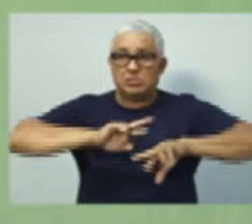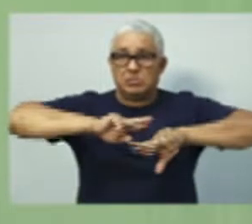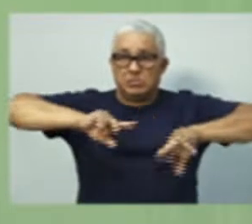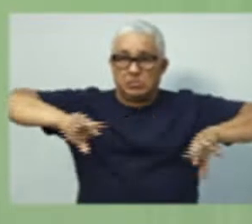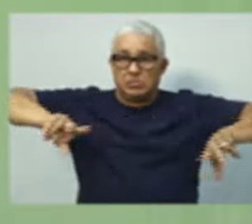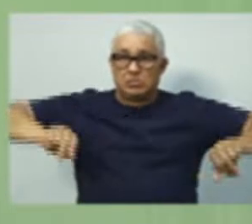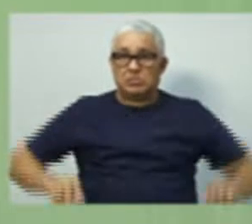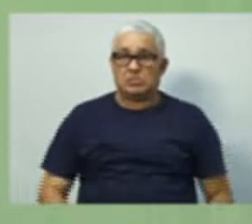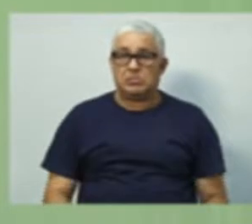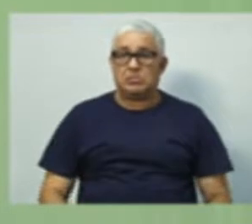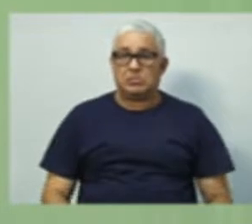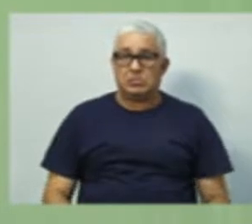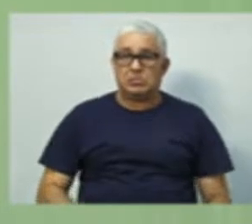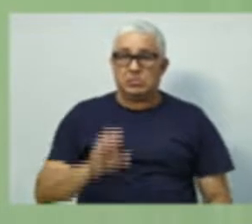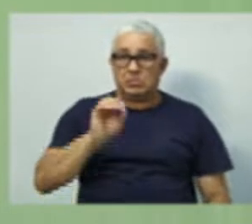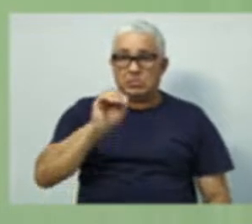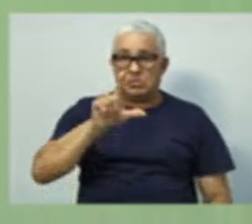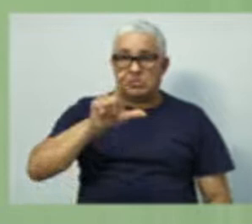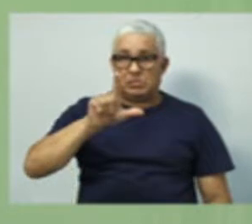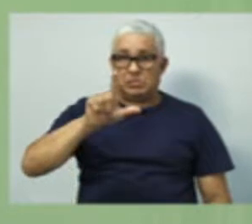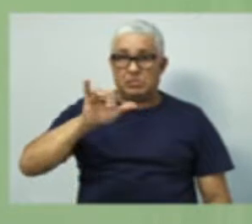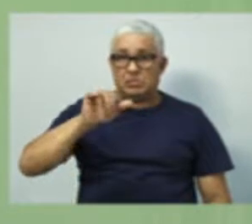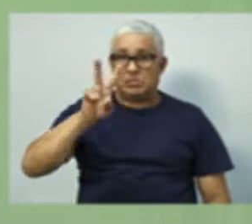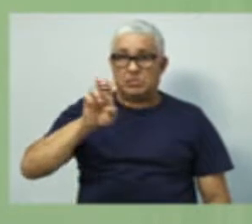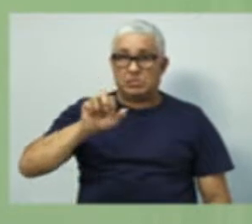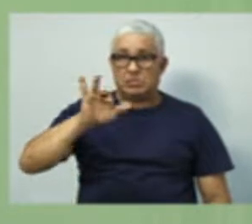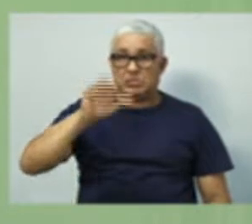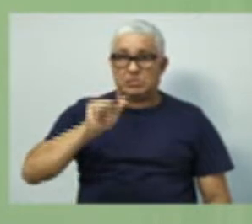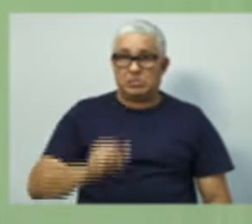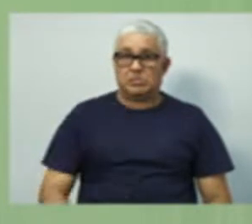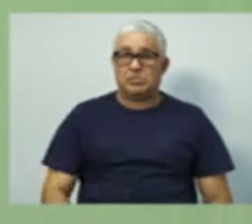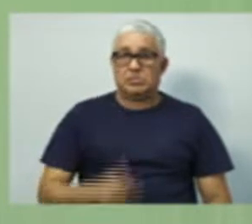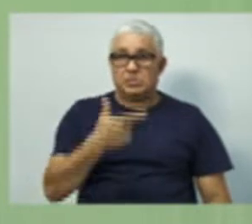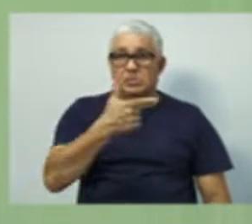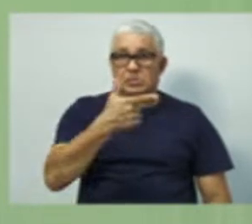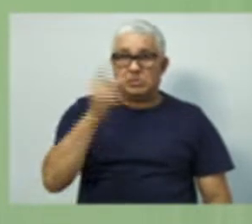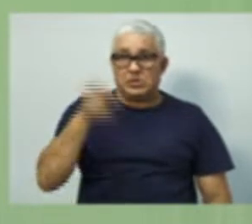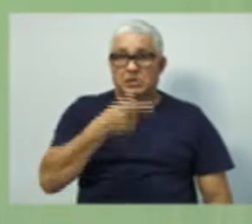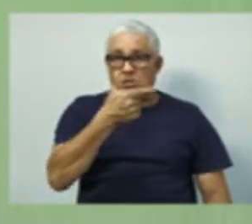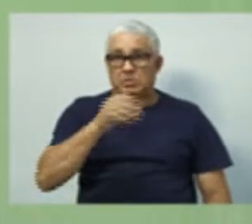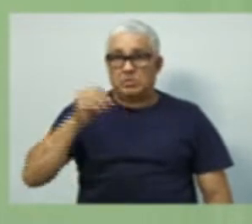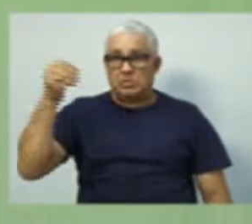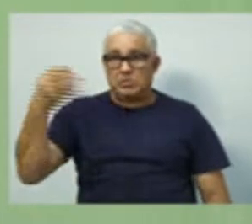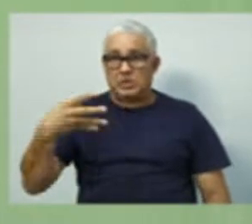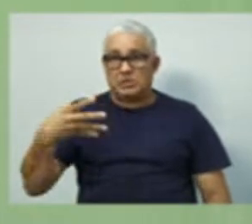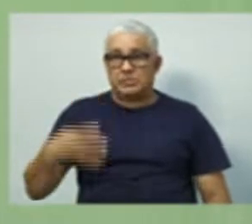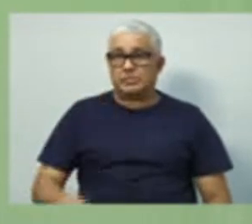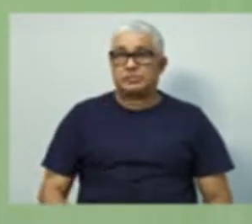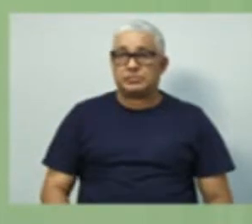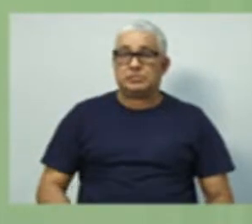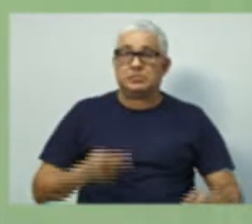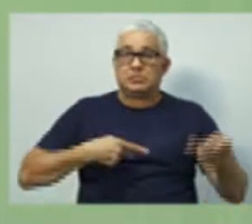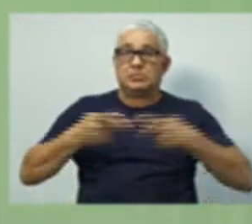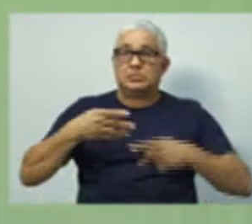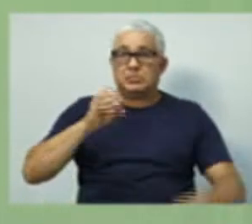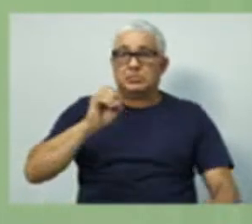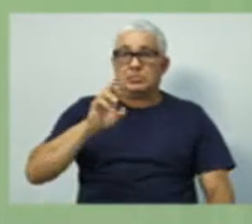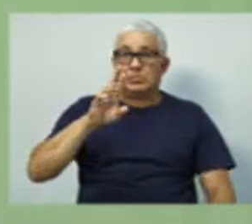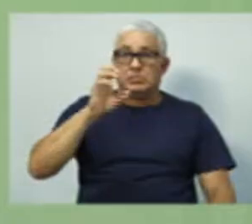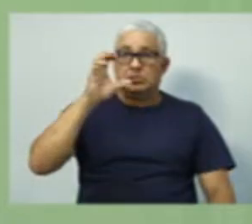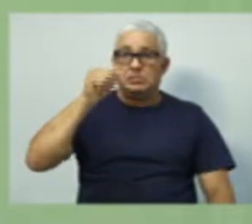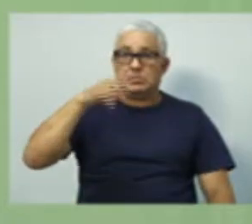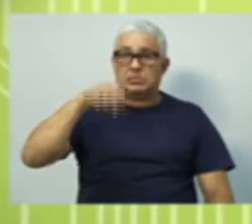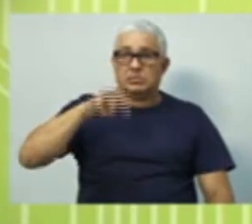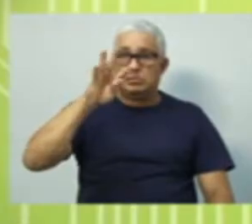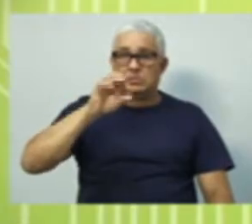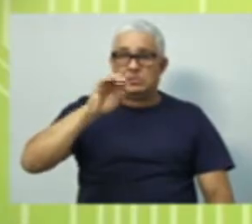nós, segundo Oliveira Pérez, né, 2004. Então, a gente pode ver o seguinte, o planejamento orçamentário